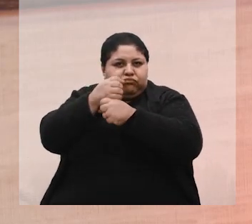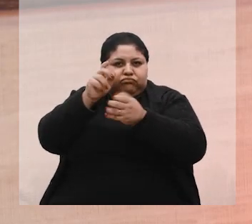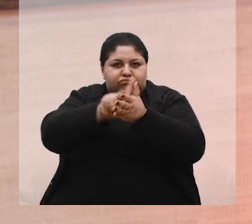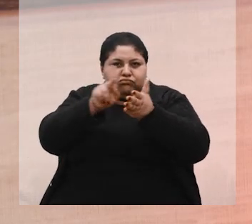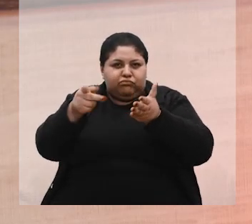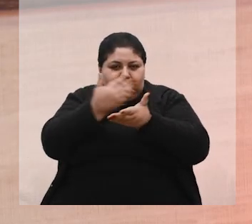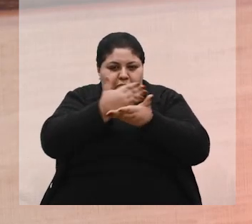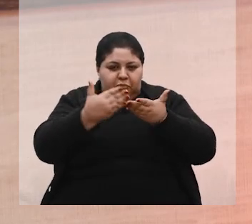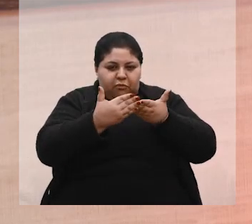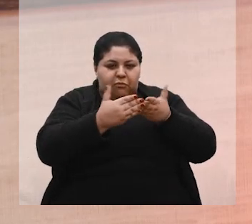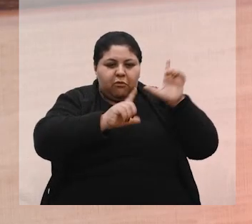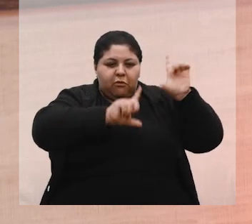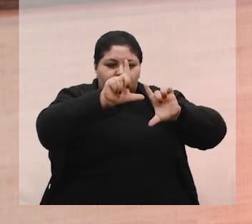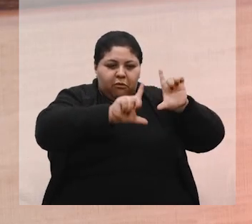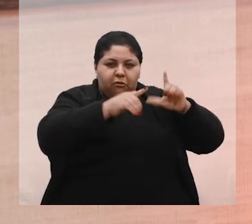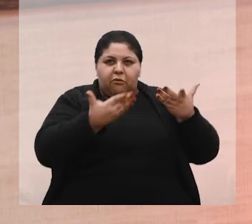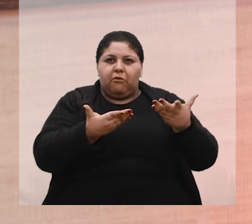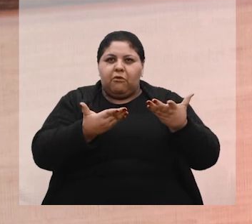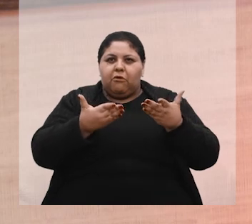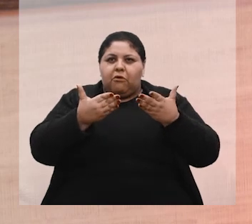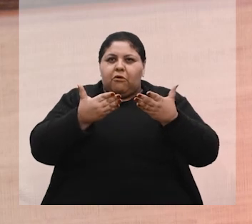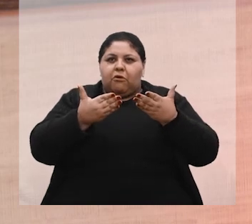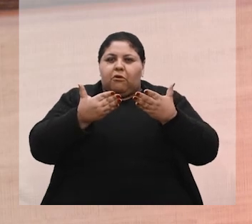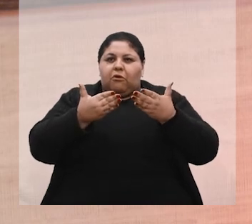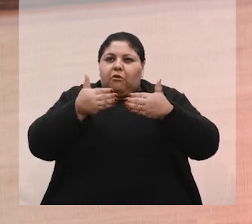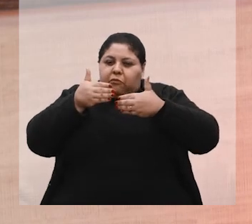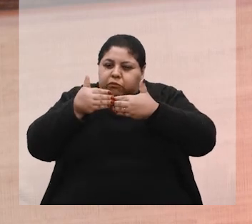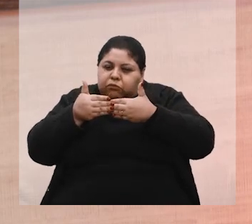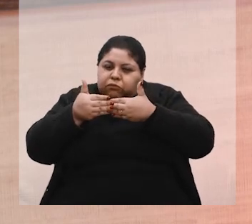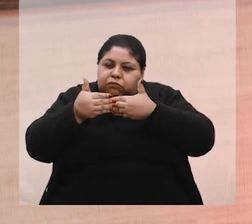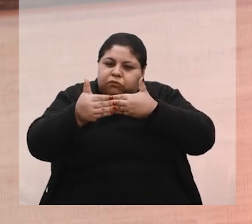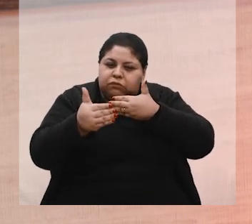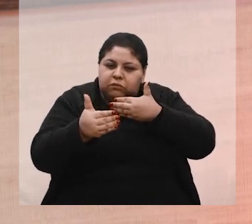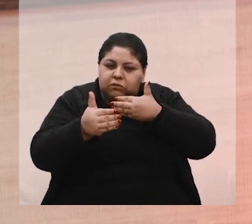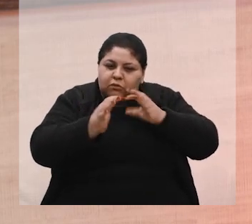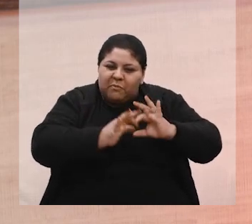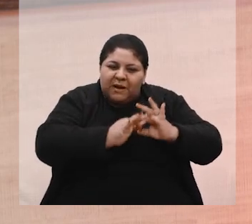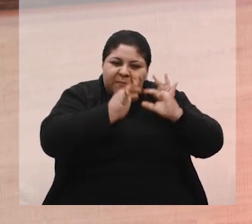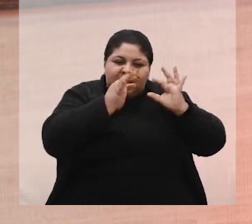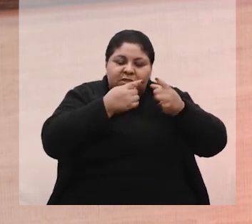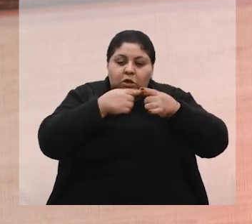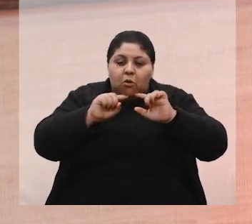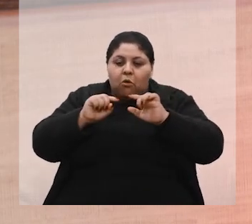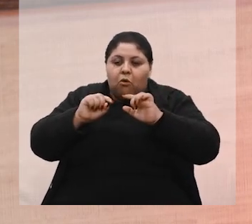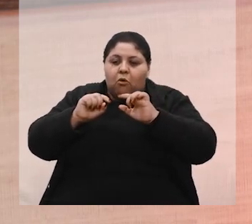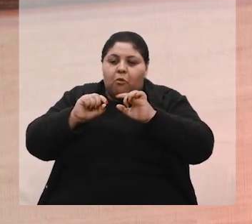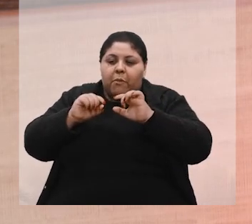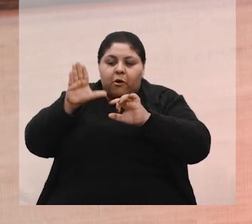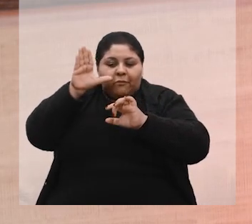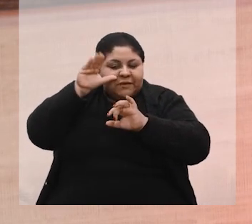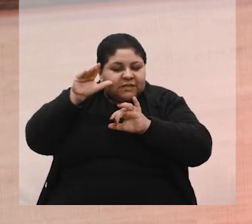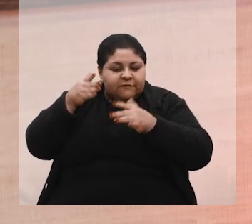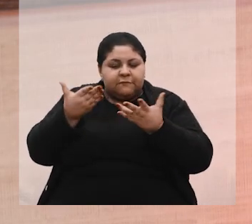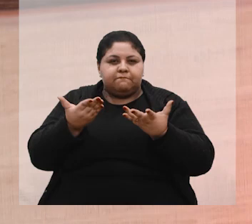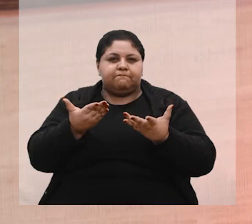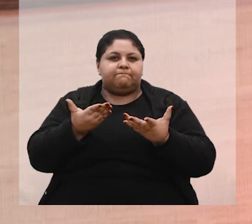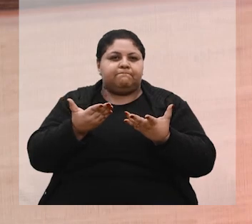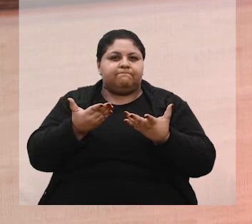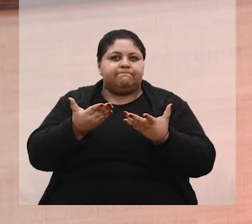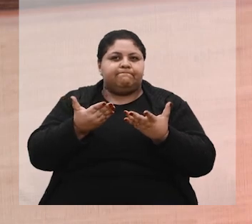própria abertura do programa. Tu vais nessa linha também de um desafogo ou é mais uma análise mesmo